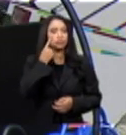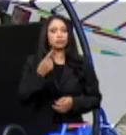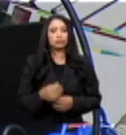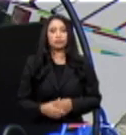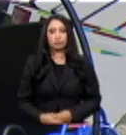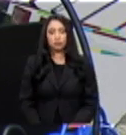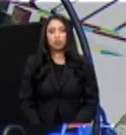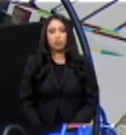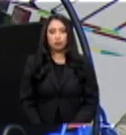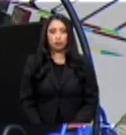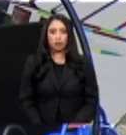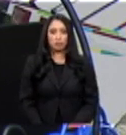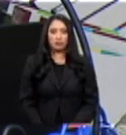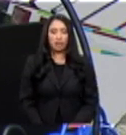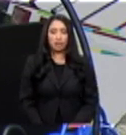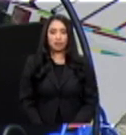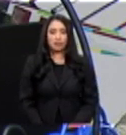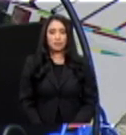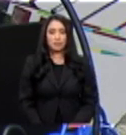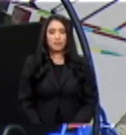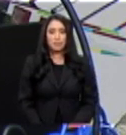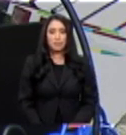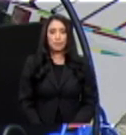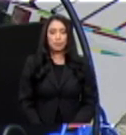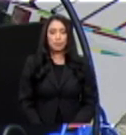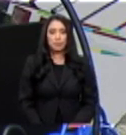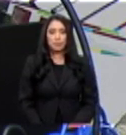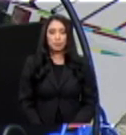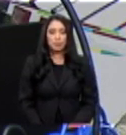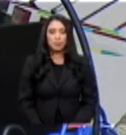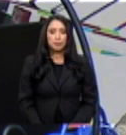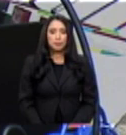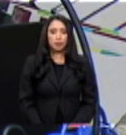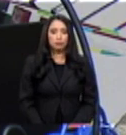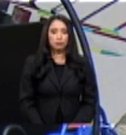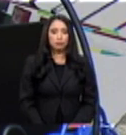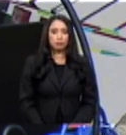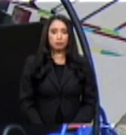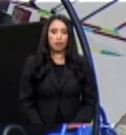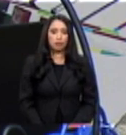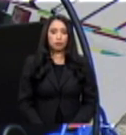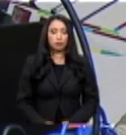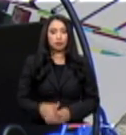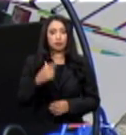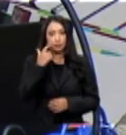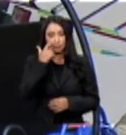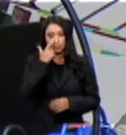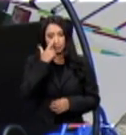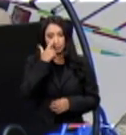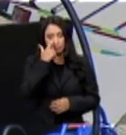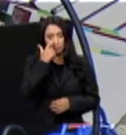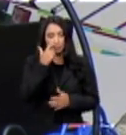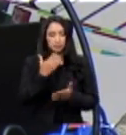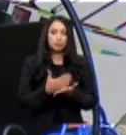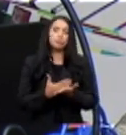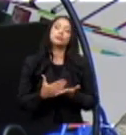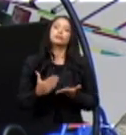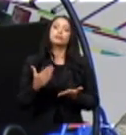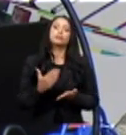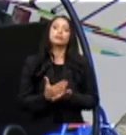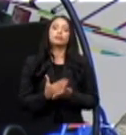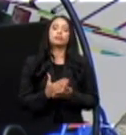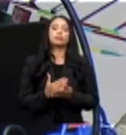para esclarecer do que estamos a tratar nesta ação. E antes de dar início a essas observações iniciais,